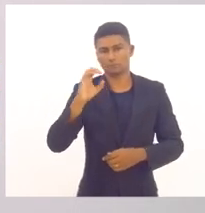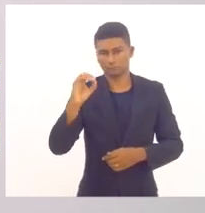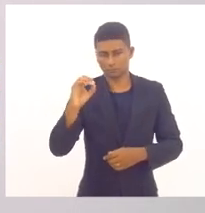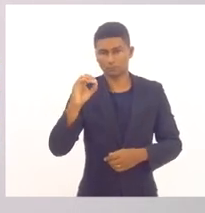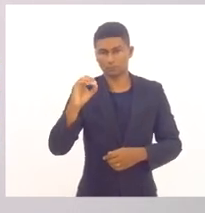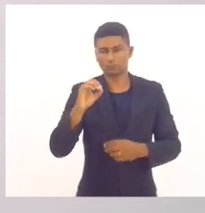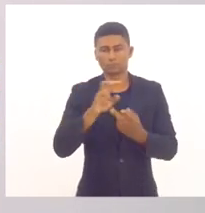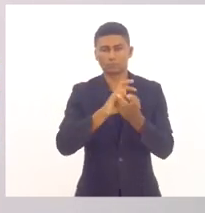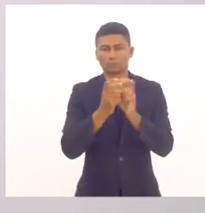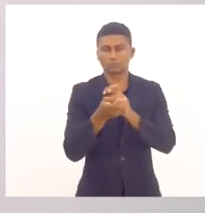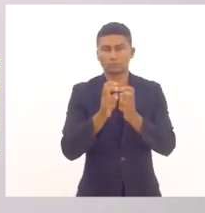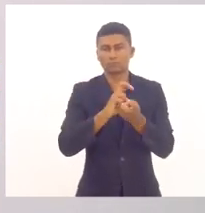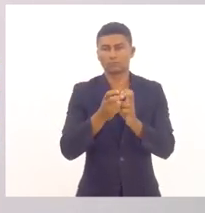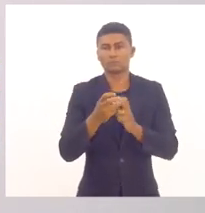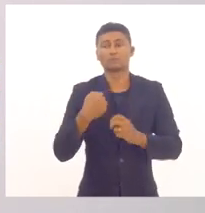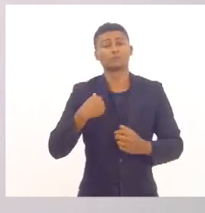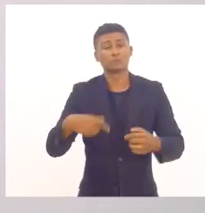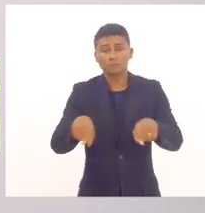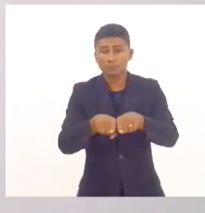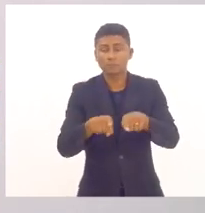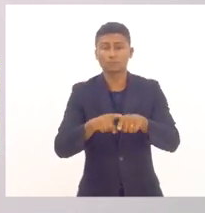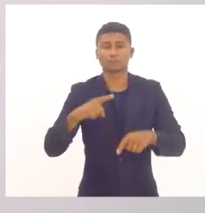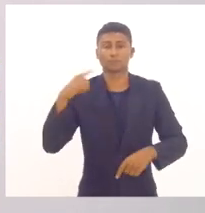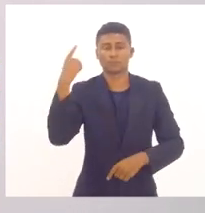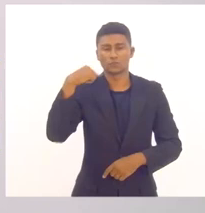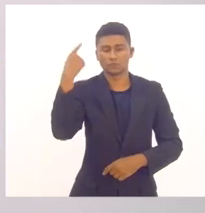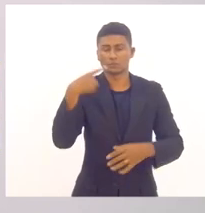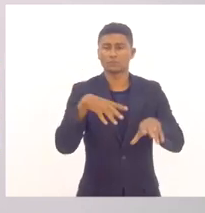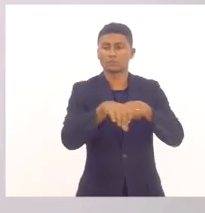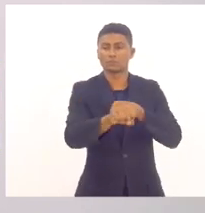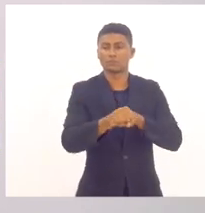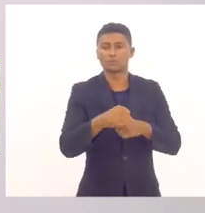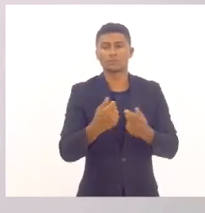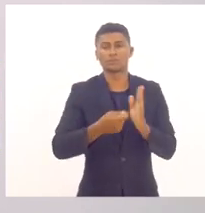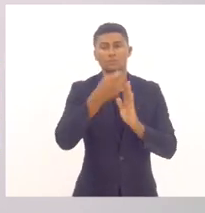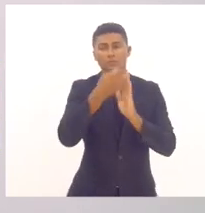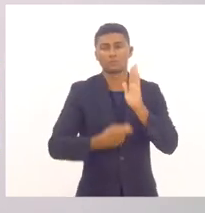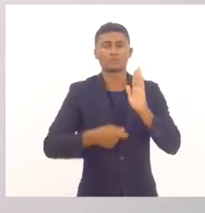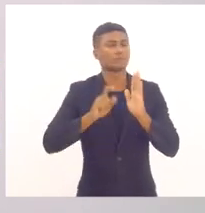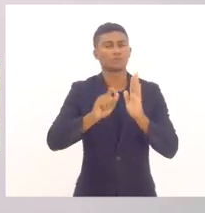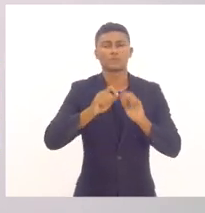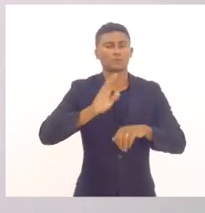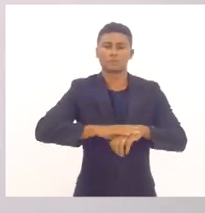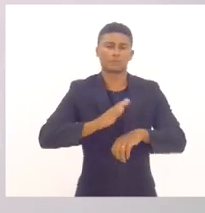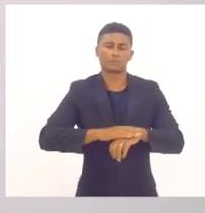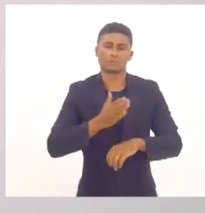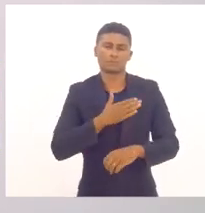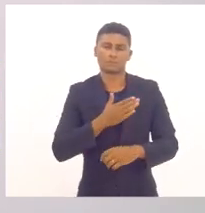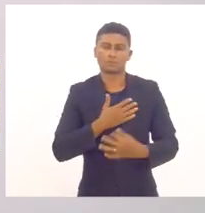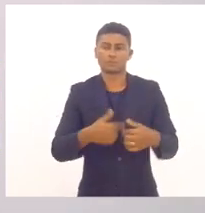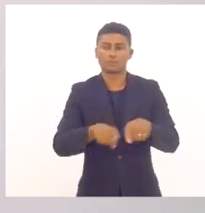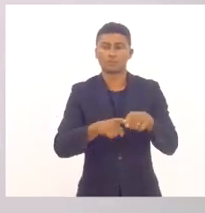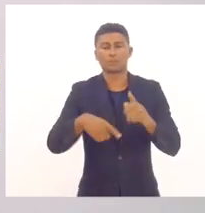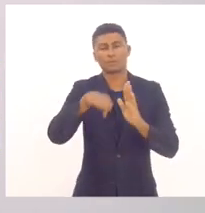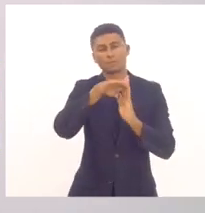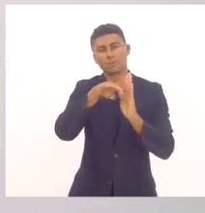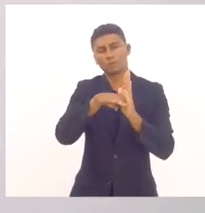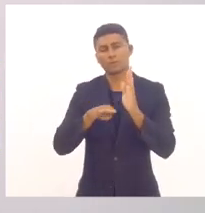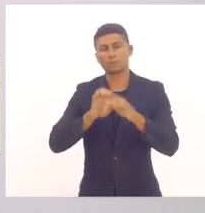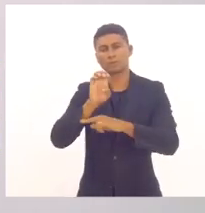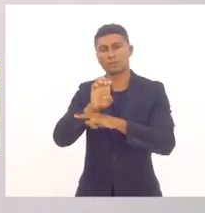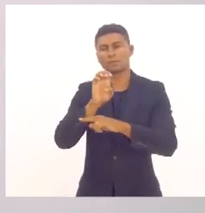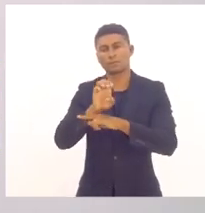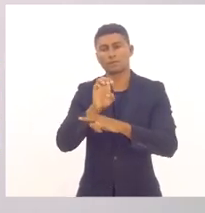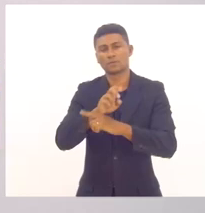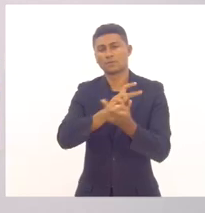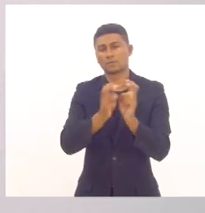Ocupações da Capoeira, porque quem não sabe, eu também sou formado em Direito. Quem escreveu, mestre Arerê? Fui eu. O Programa Estadual de Capoeira, depois de ouvir todo mundo, quem